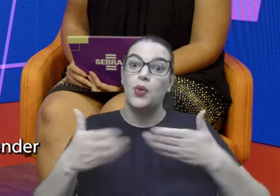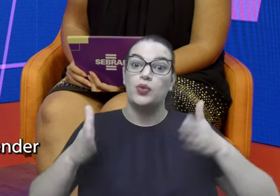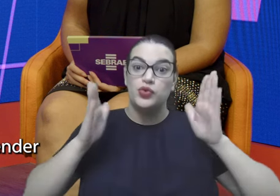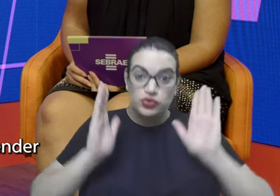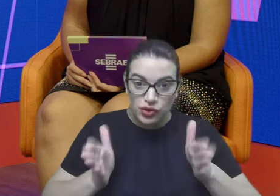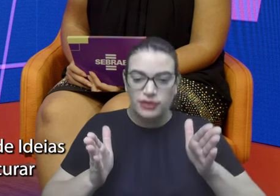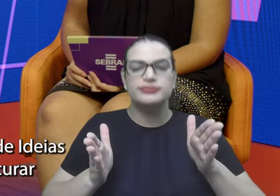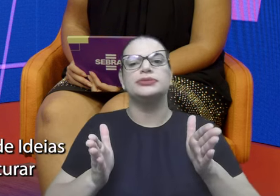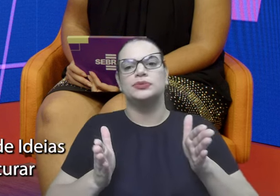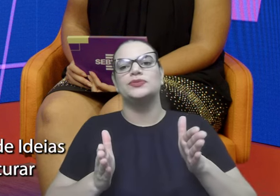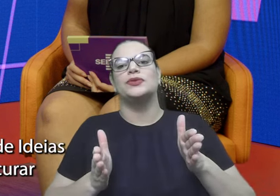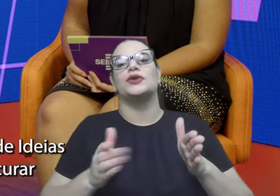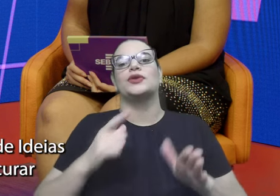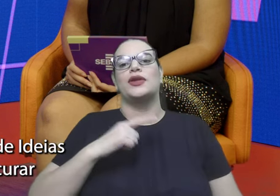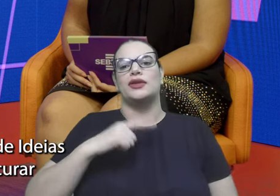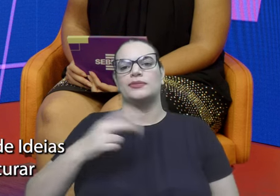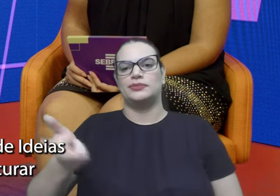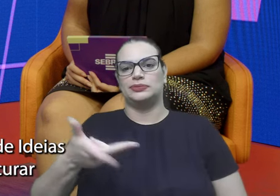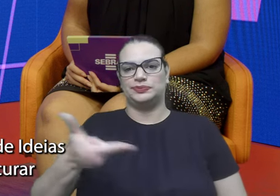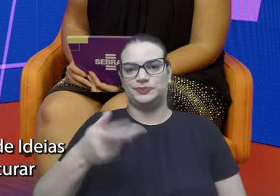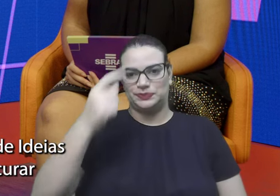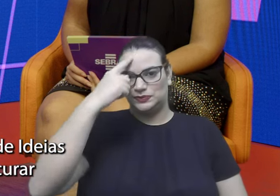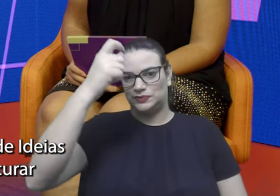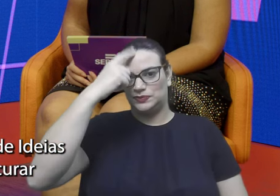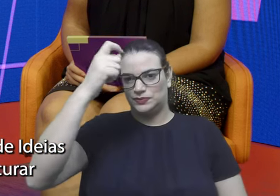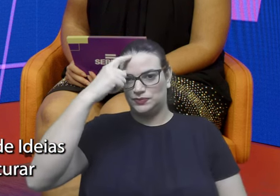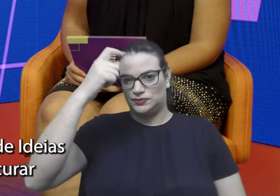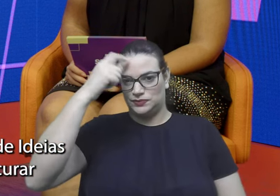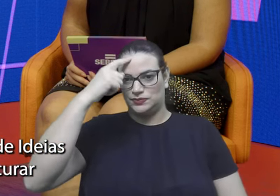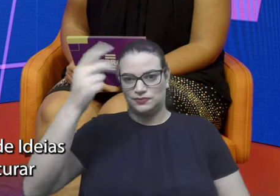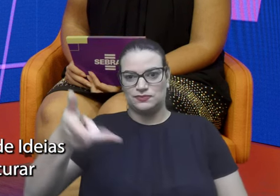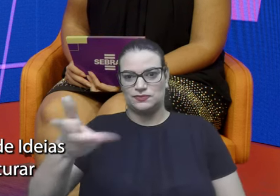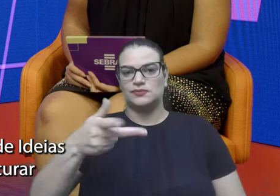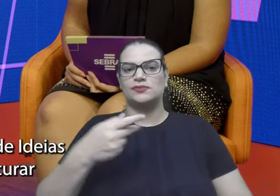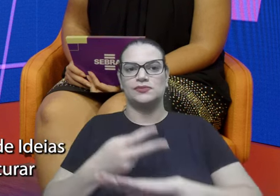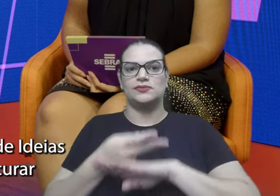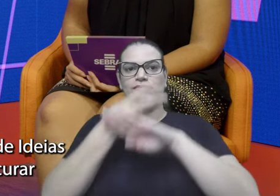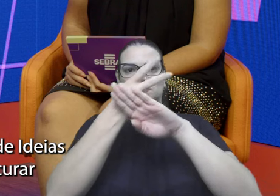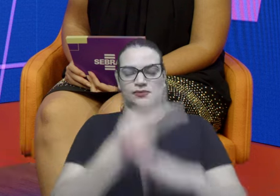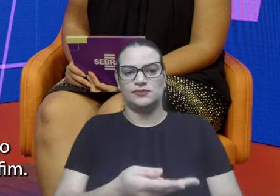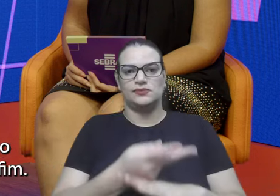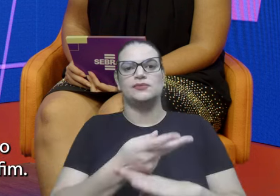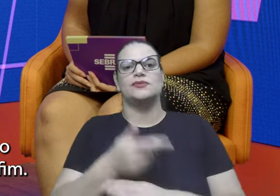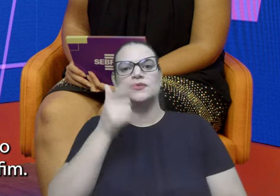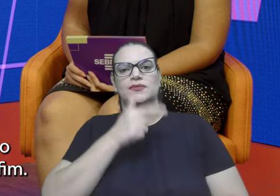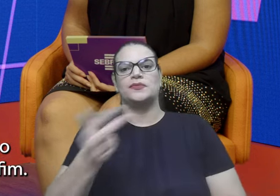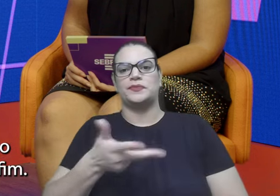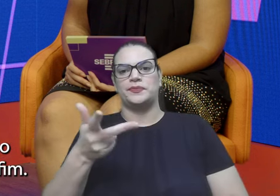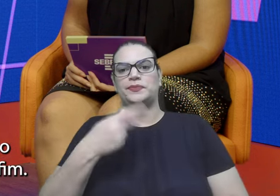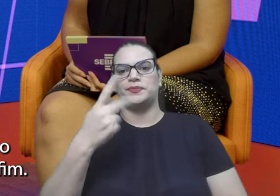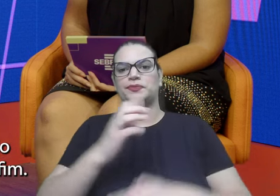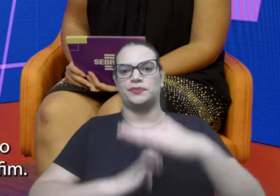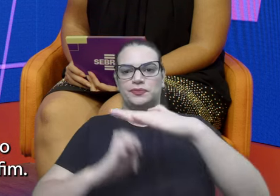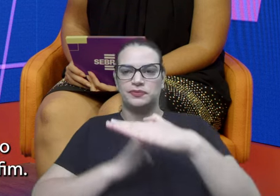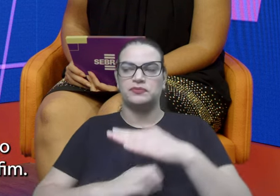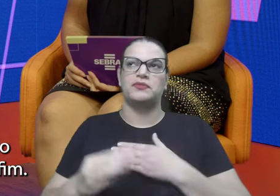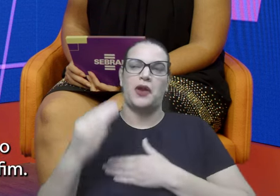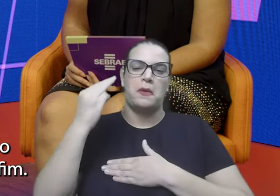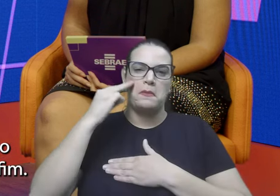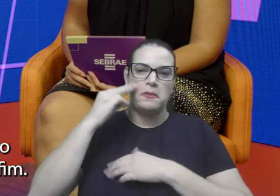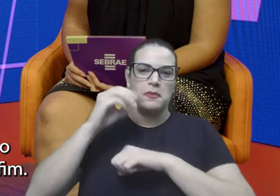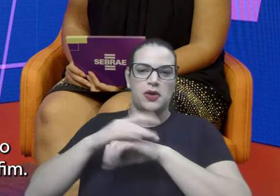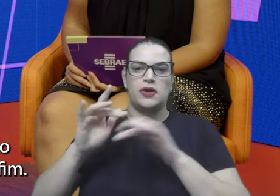empreende nós estamos com a aceleradora de ideias para que você possa nos procurar para acelerar o seu negócio com